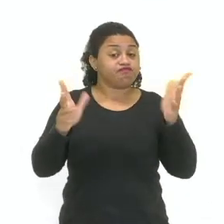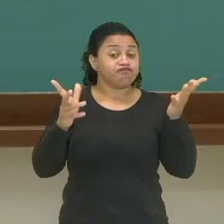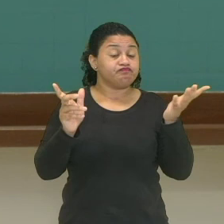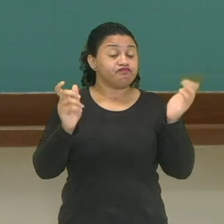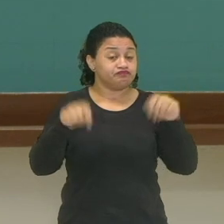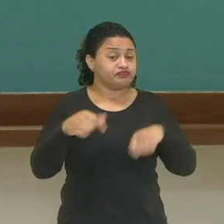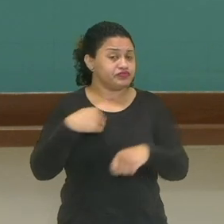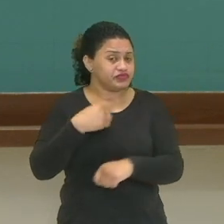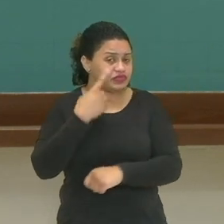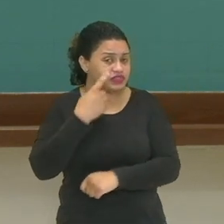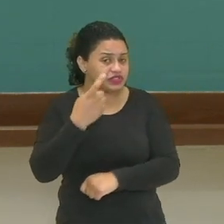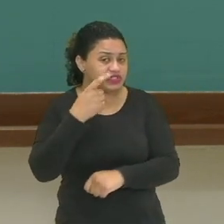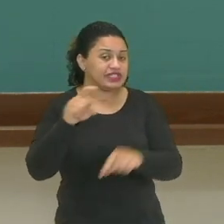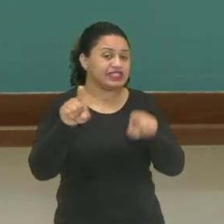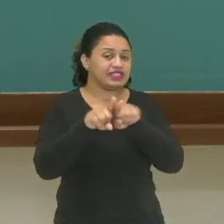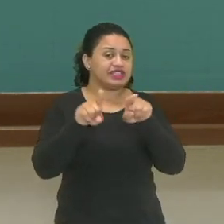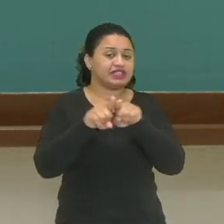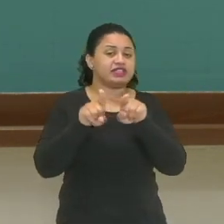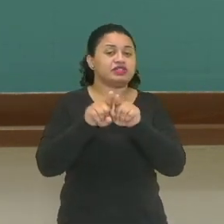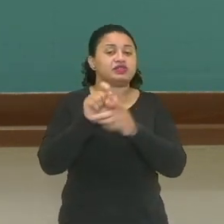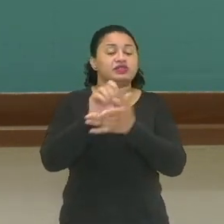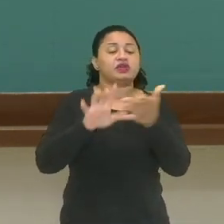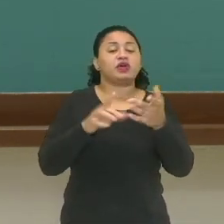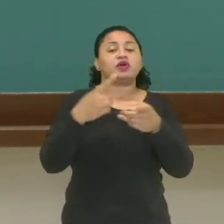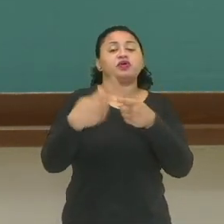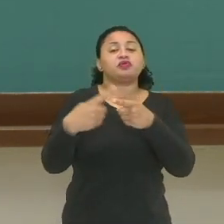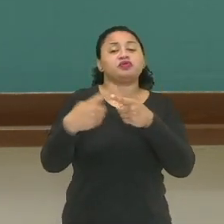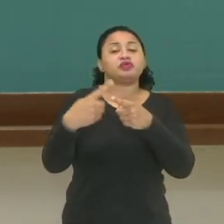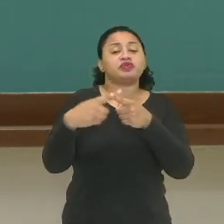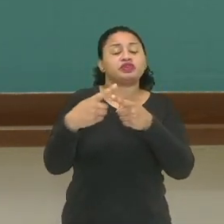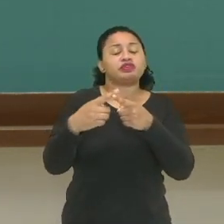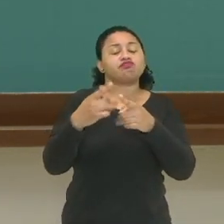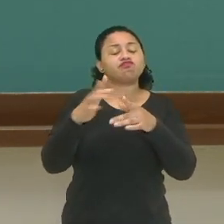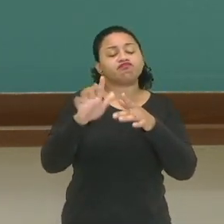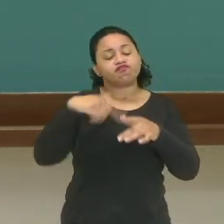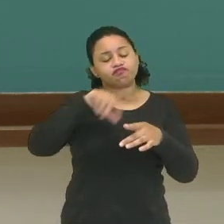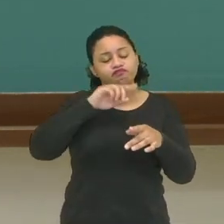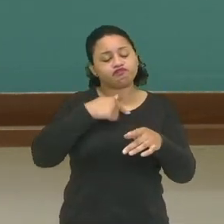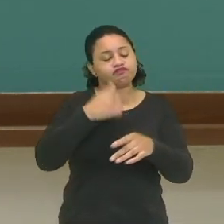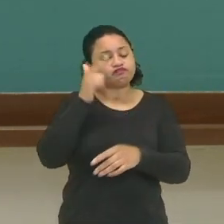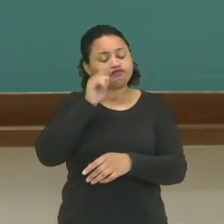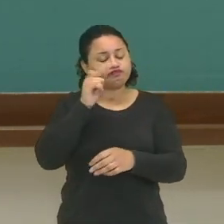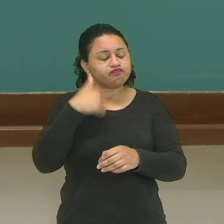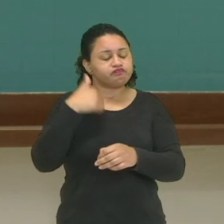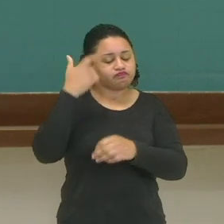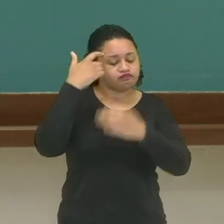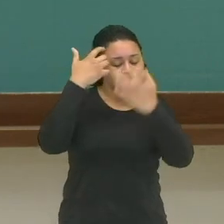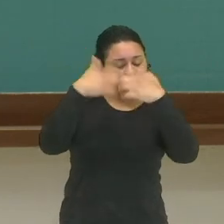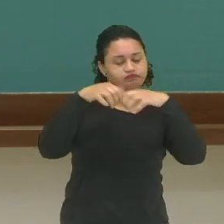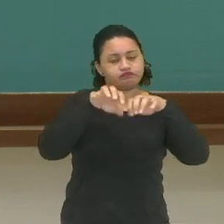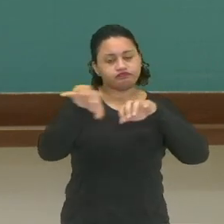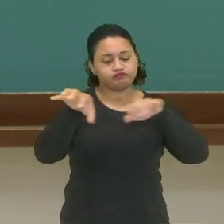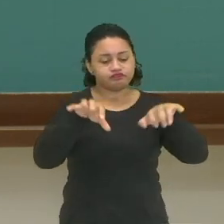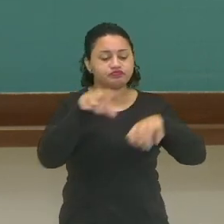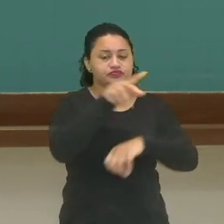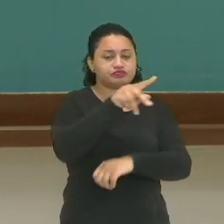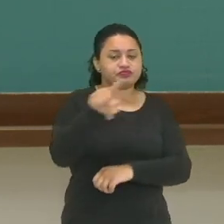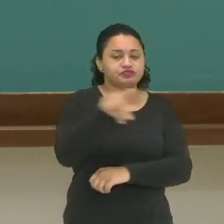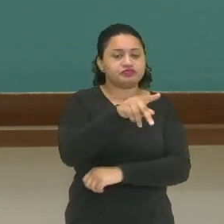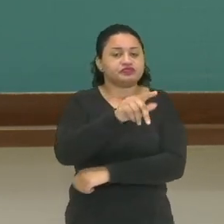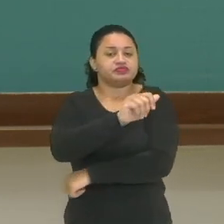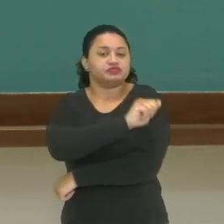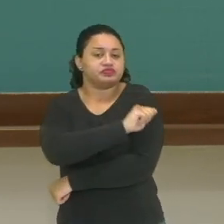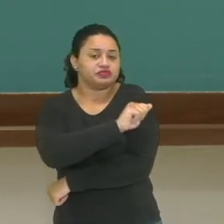Muito interessante também esse exercício, porque nos faz a gente separar, né, tanto os professores quanto